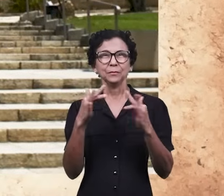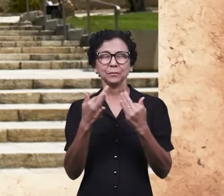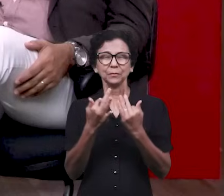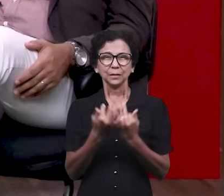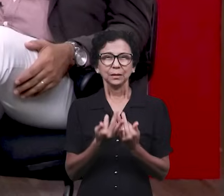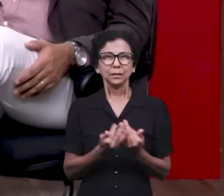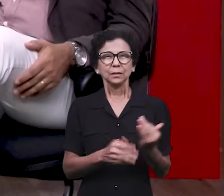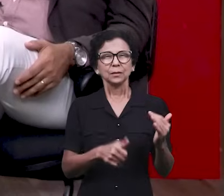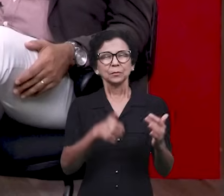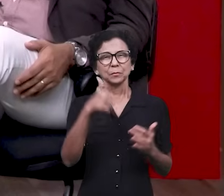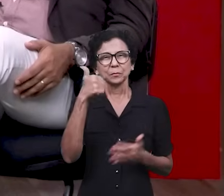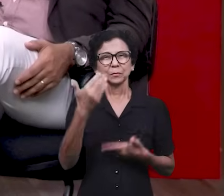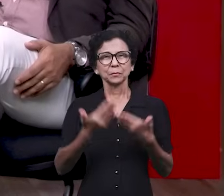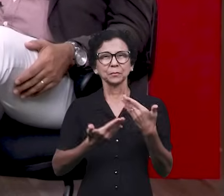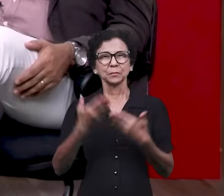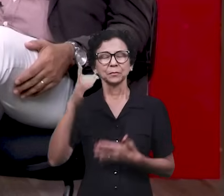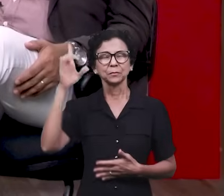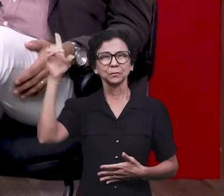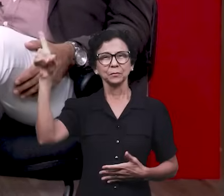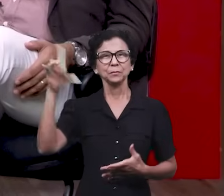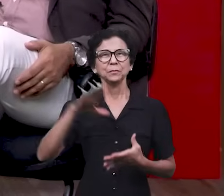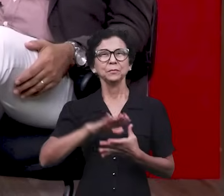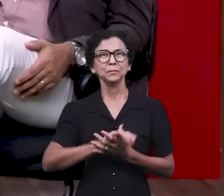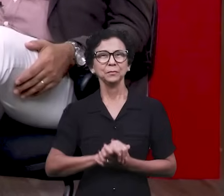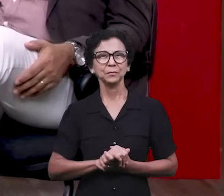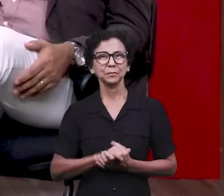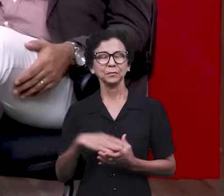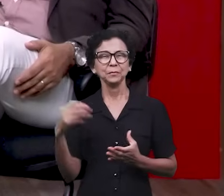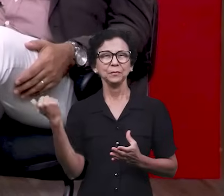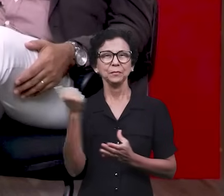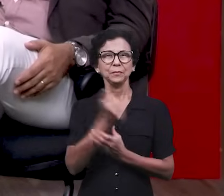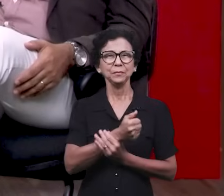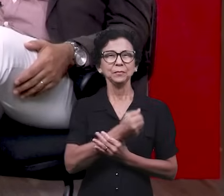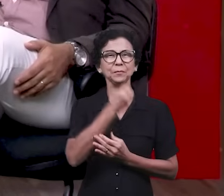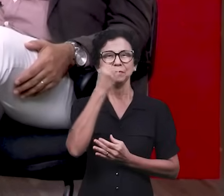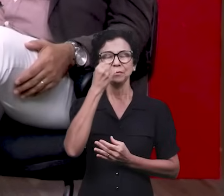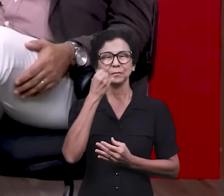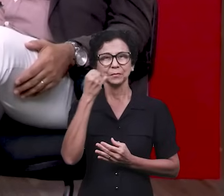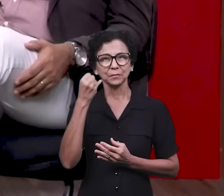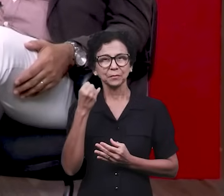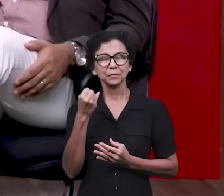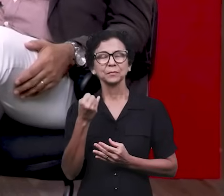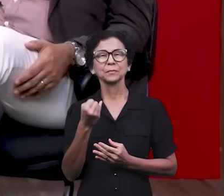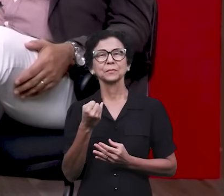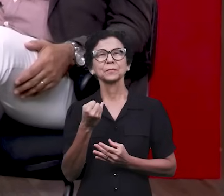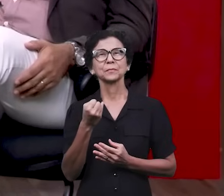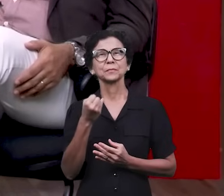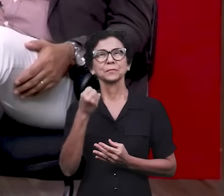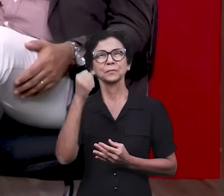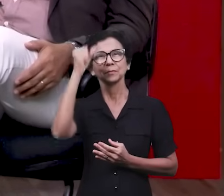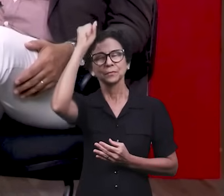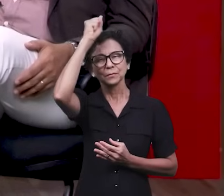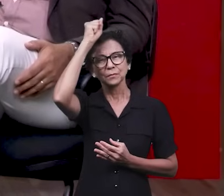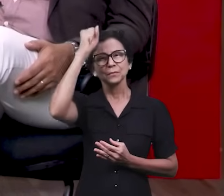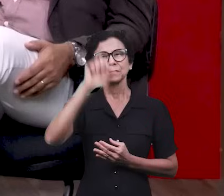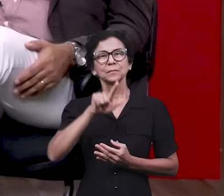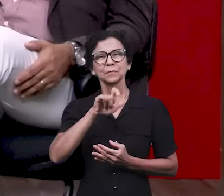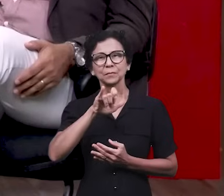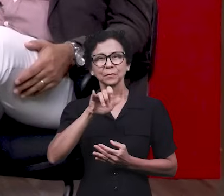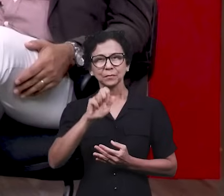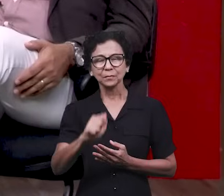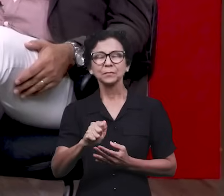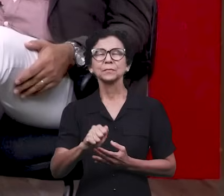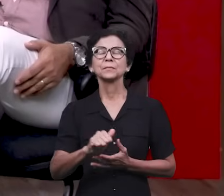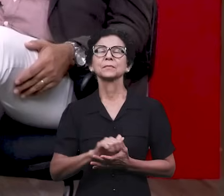lá em Israel, eles costumam muito fazer essas homenagens, né? Tem lá um local, a homenagem onde Jesus ensinou o